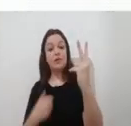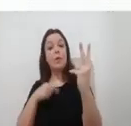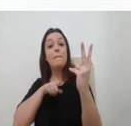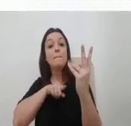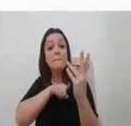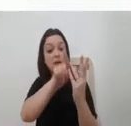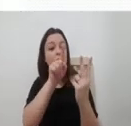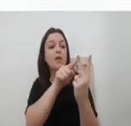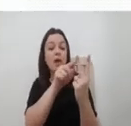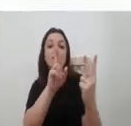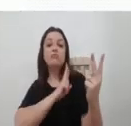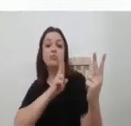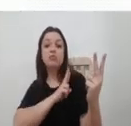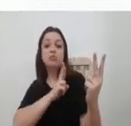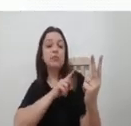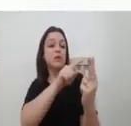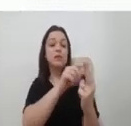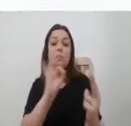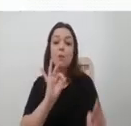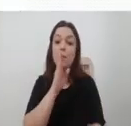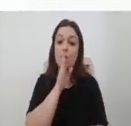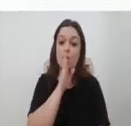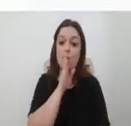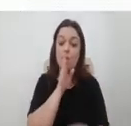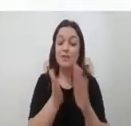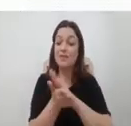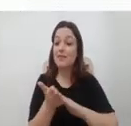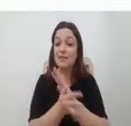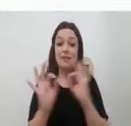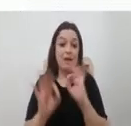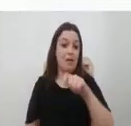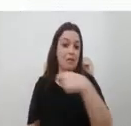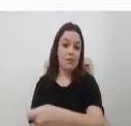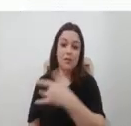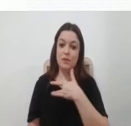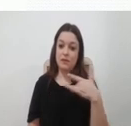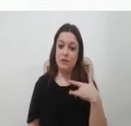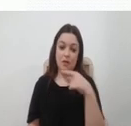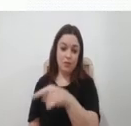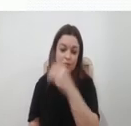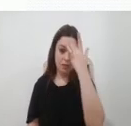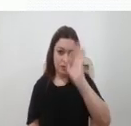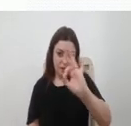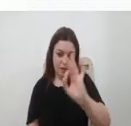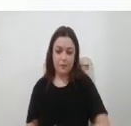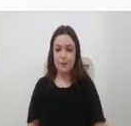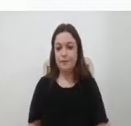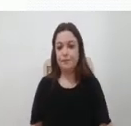os questionamentos realizados pelo médico veterinário e o outro tutor quase não dá informação referente à saúde do